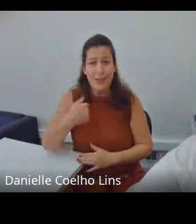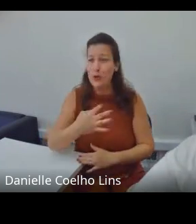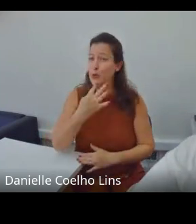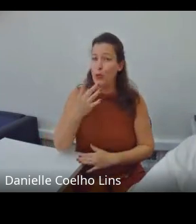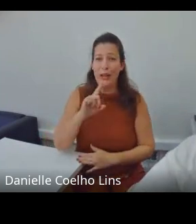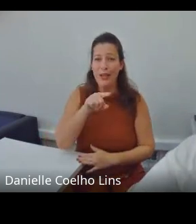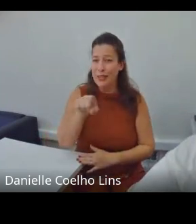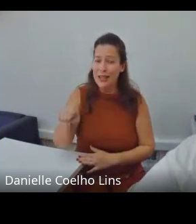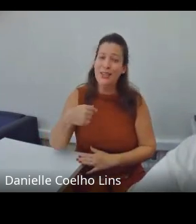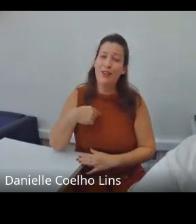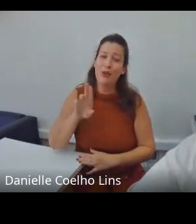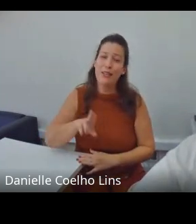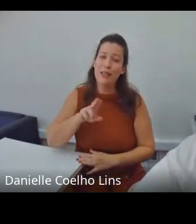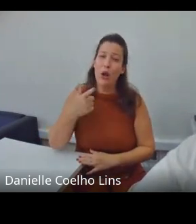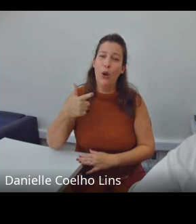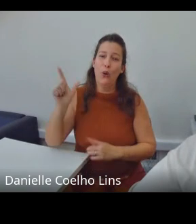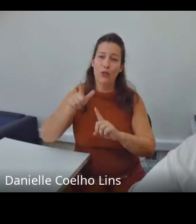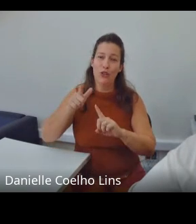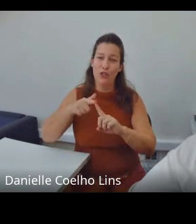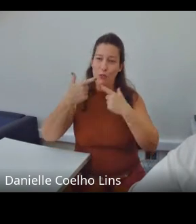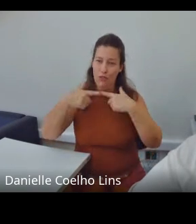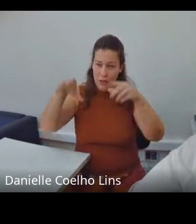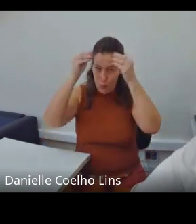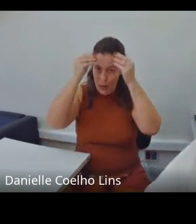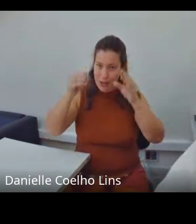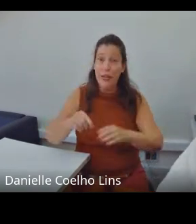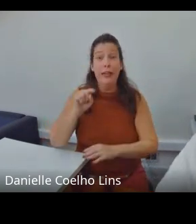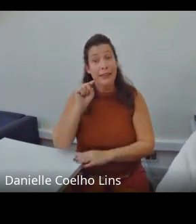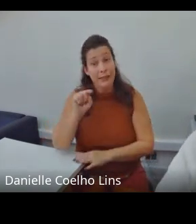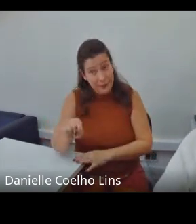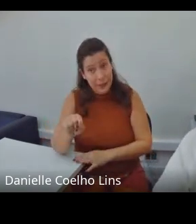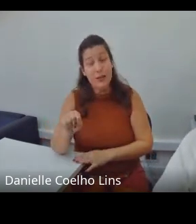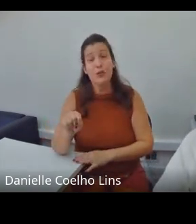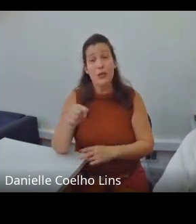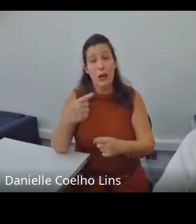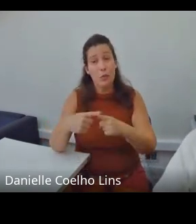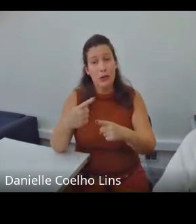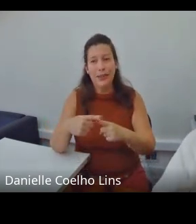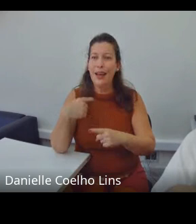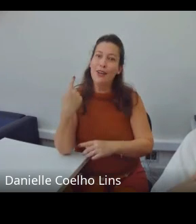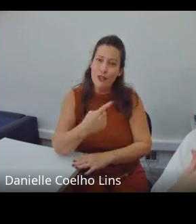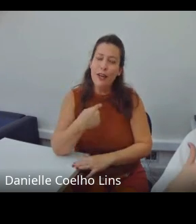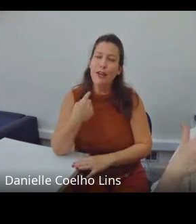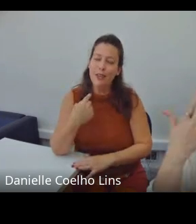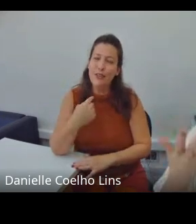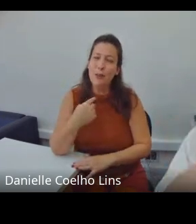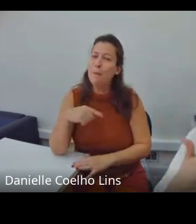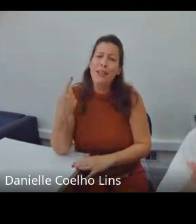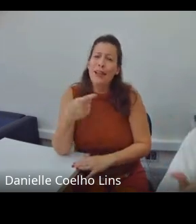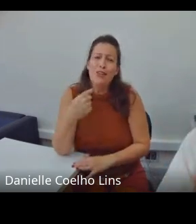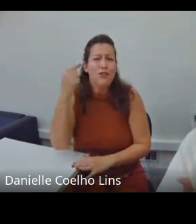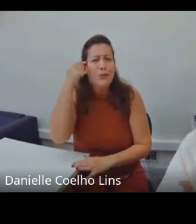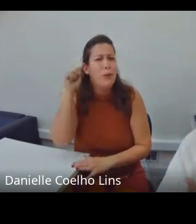usar outro tipo de linguagem. Então, isso tudo é levado em consideração quando a gente está... A gente não pensa